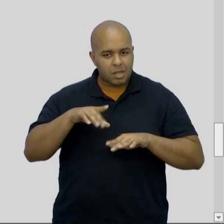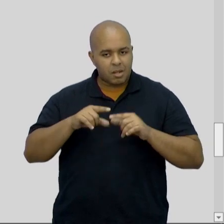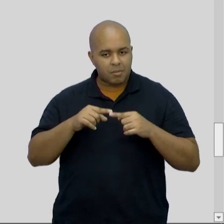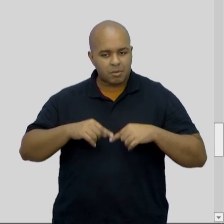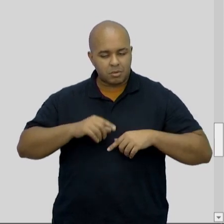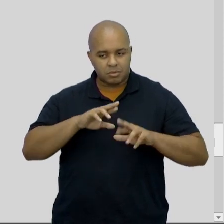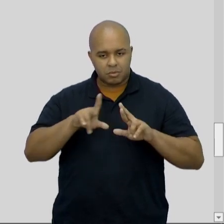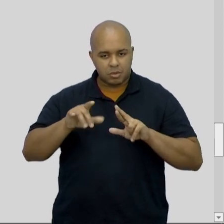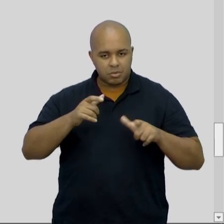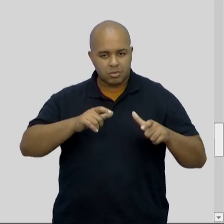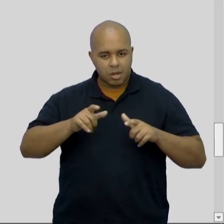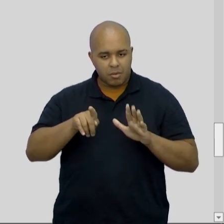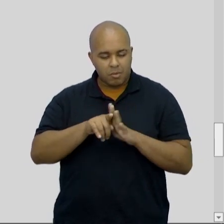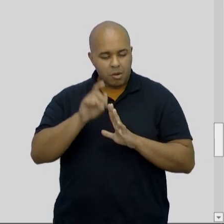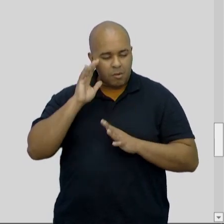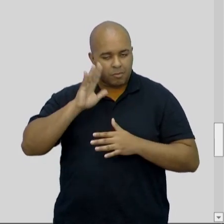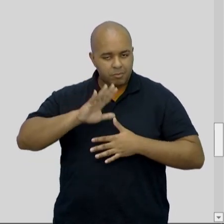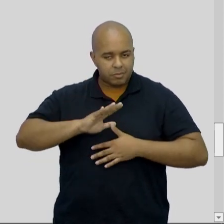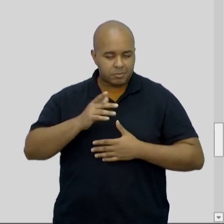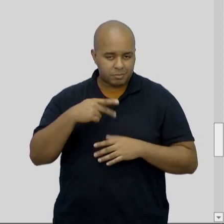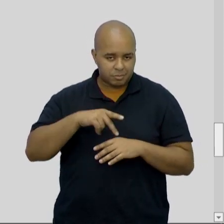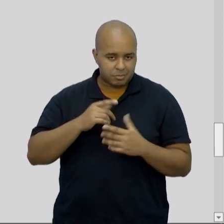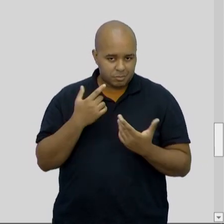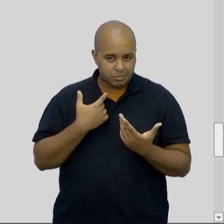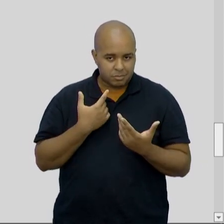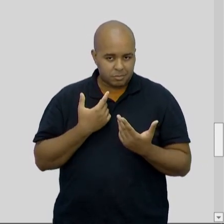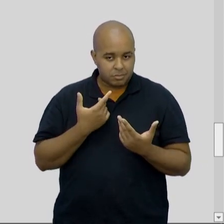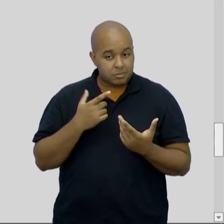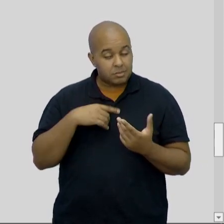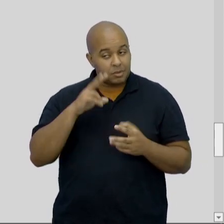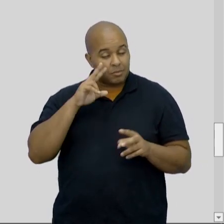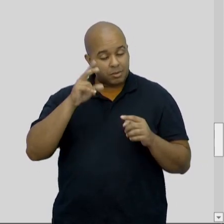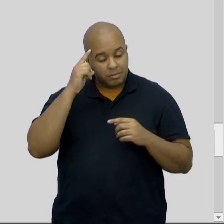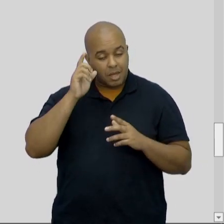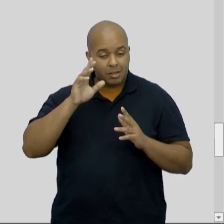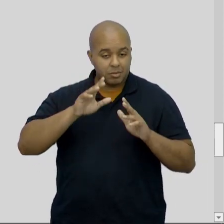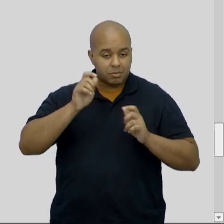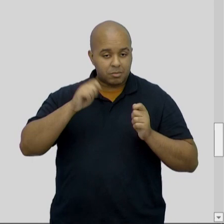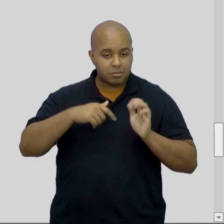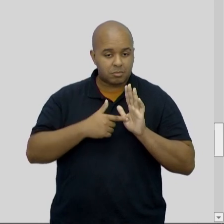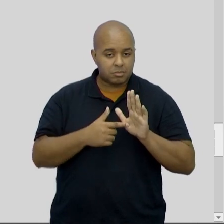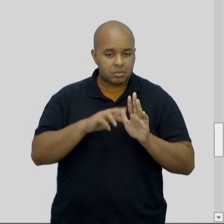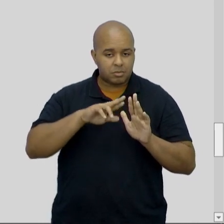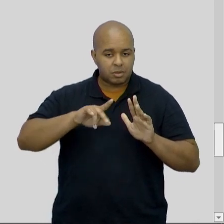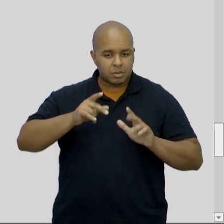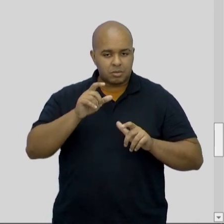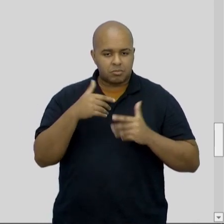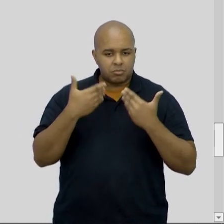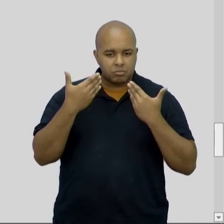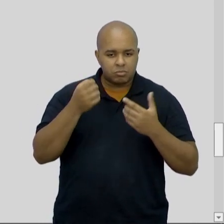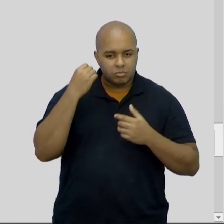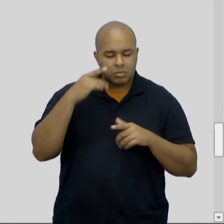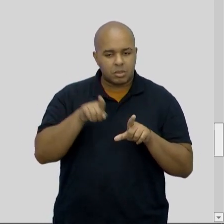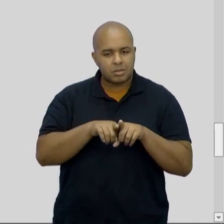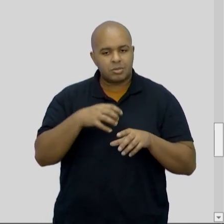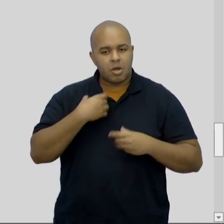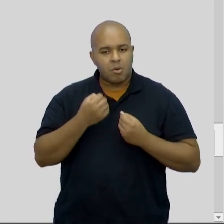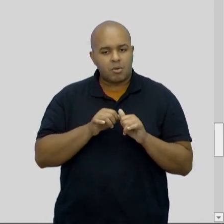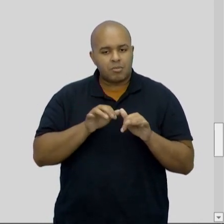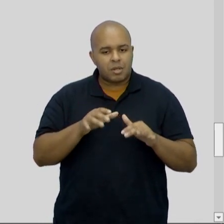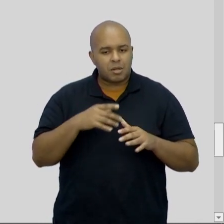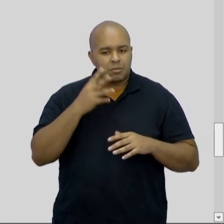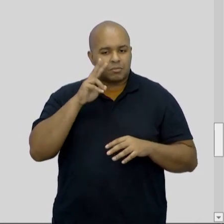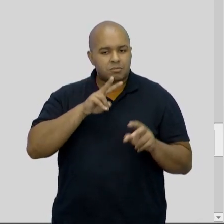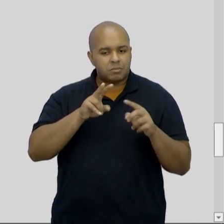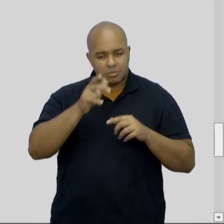monumentos de diferentes regiões do continente, tendo em vista a possibilidade de se apresentar diferentes expressões culturais, de modo a ampliar o